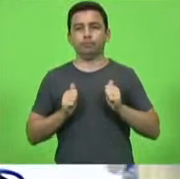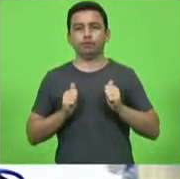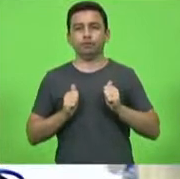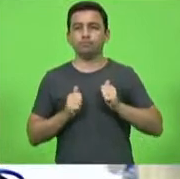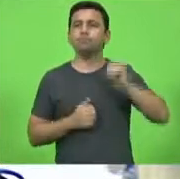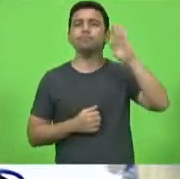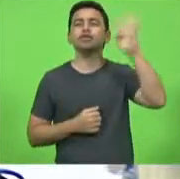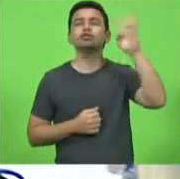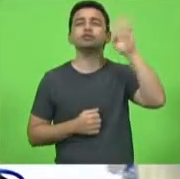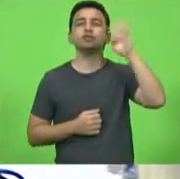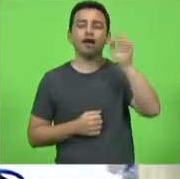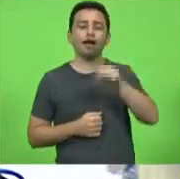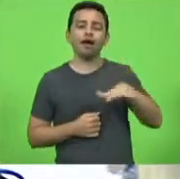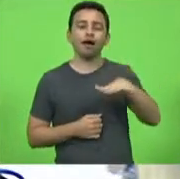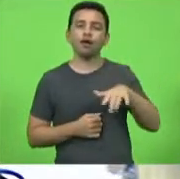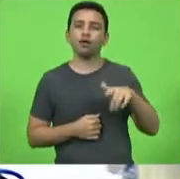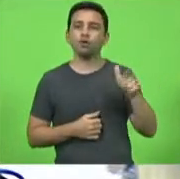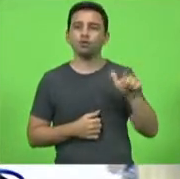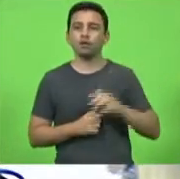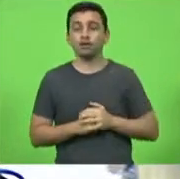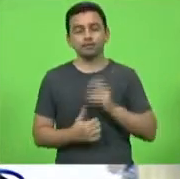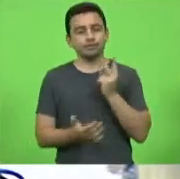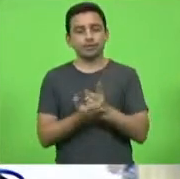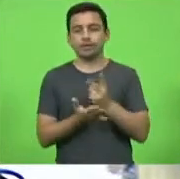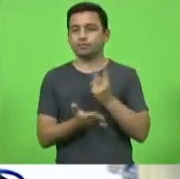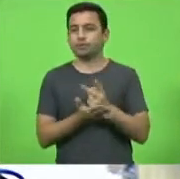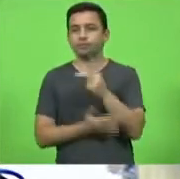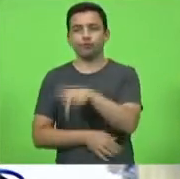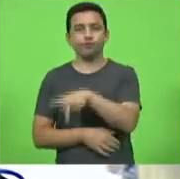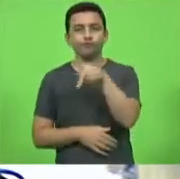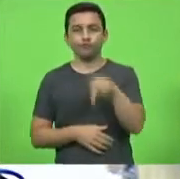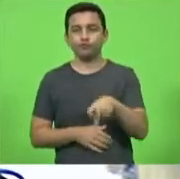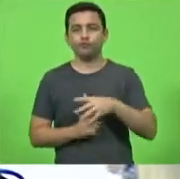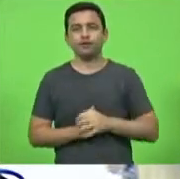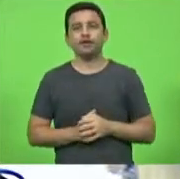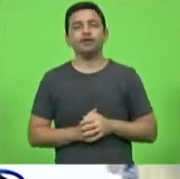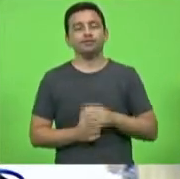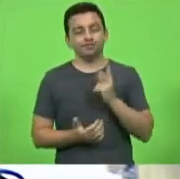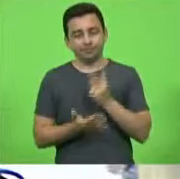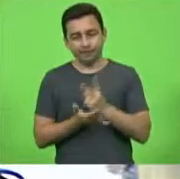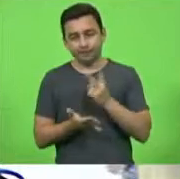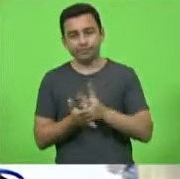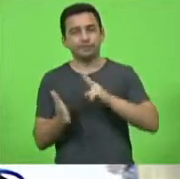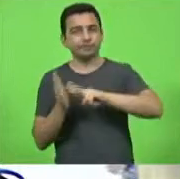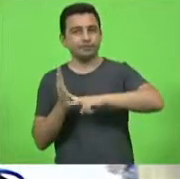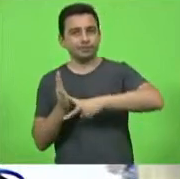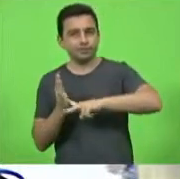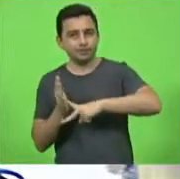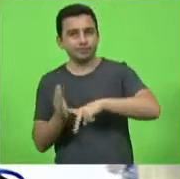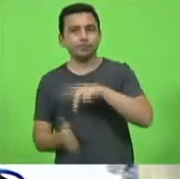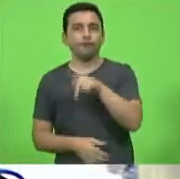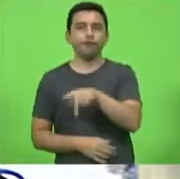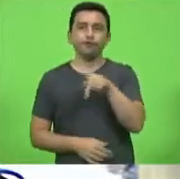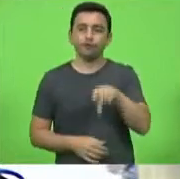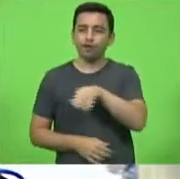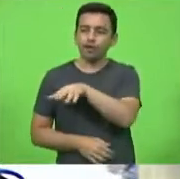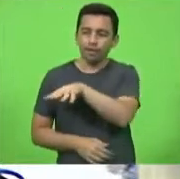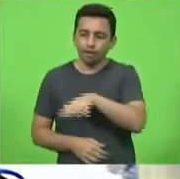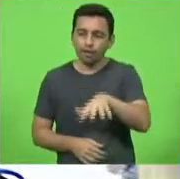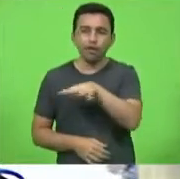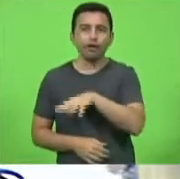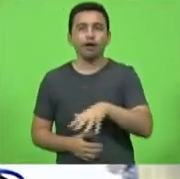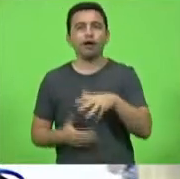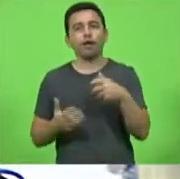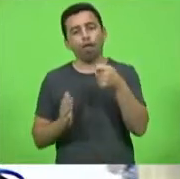nessas outras áreas. Mas é sempre o dos professores, é sempre o sindicato dos professores fazendo esse tipo